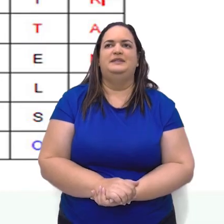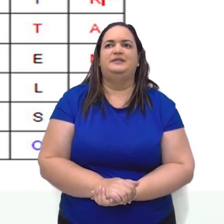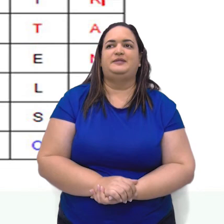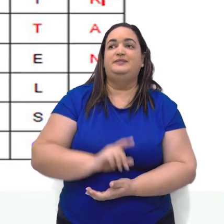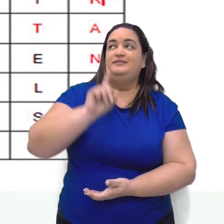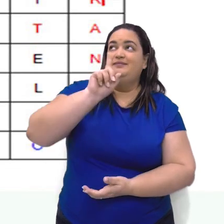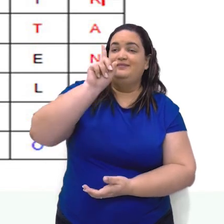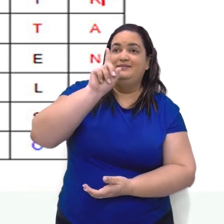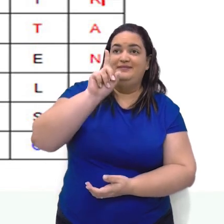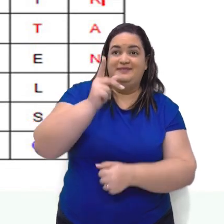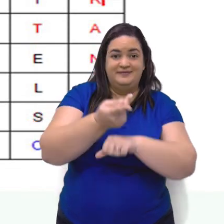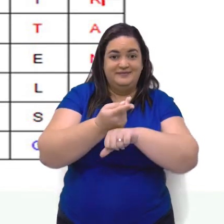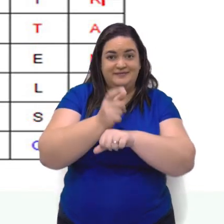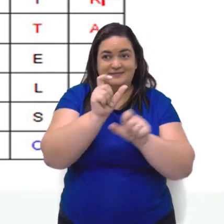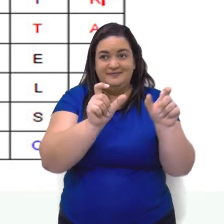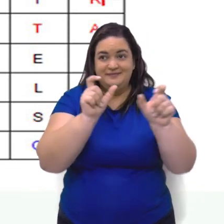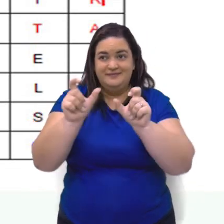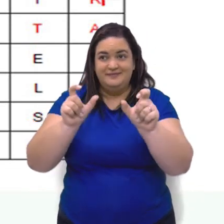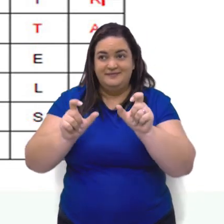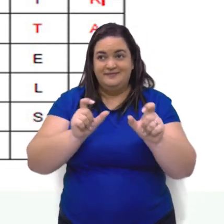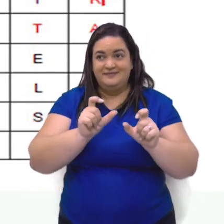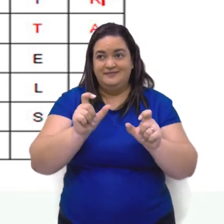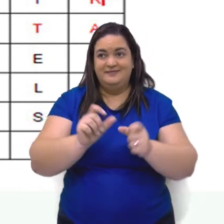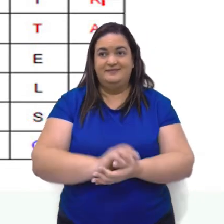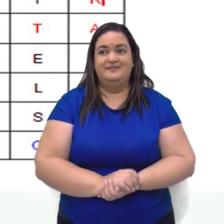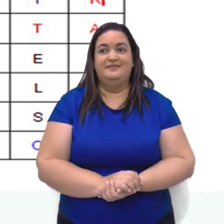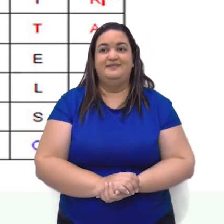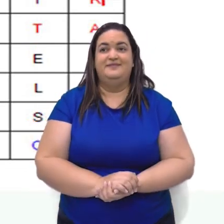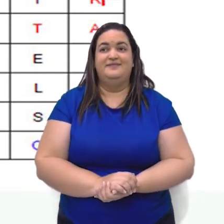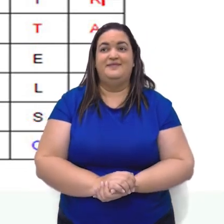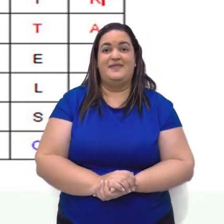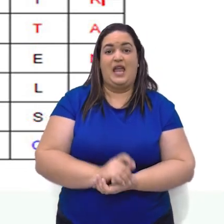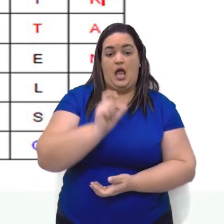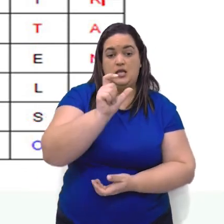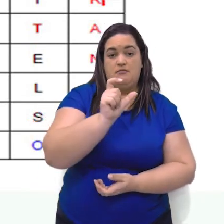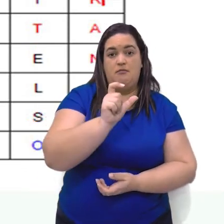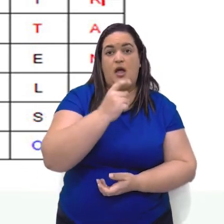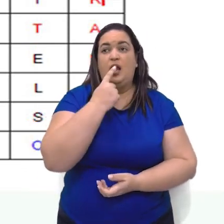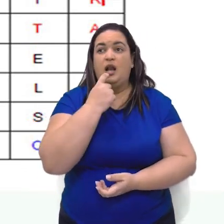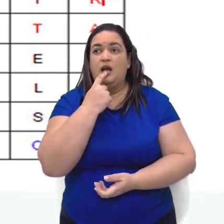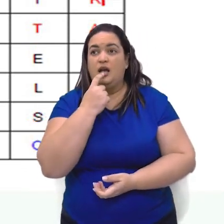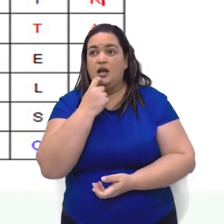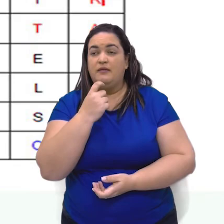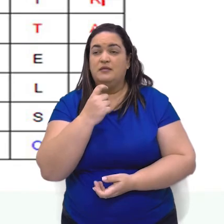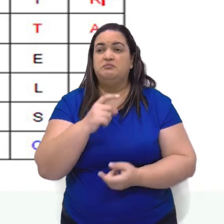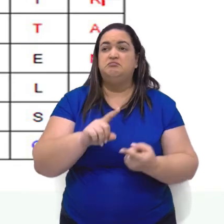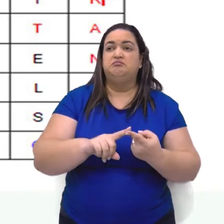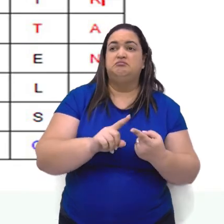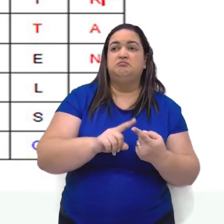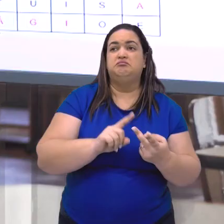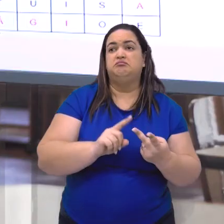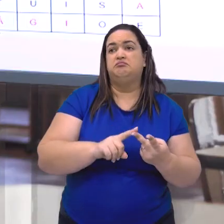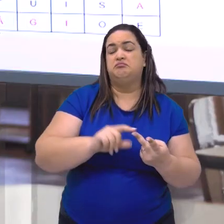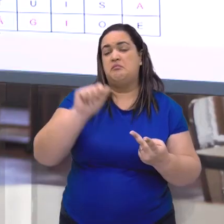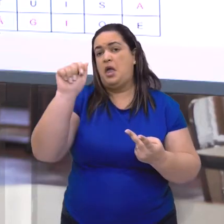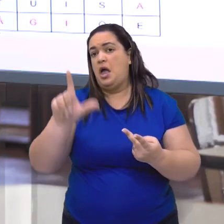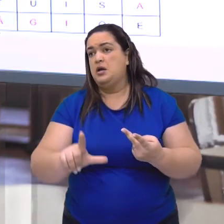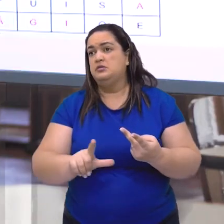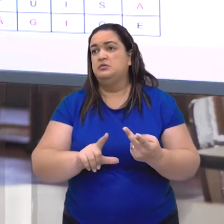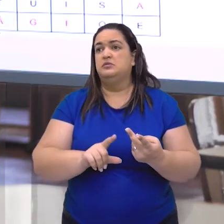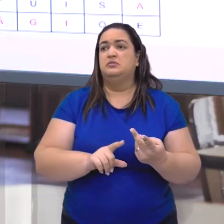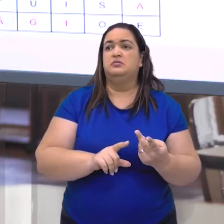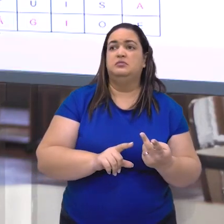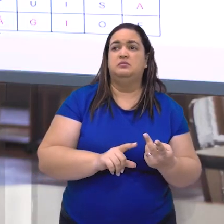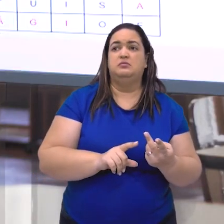Para o caça-palavras, tem aí as palavras que estão em vermelho, outras estão em azul, porque elas